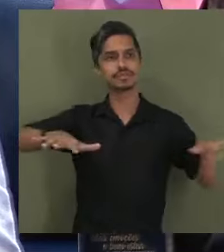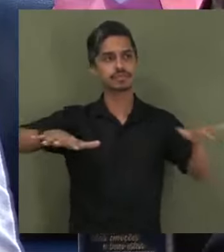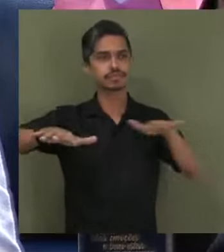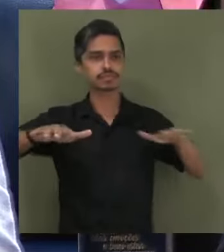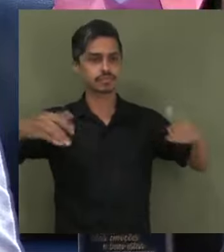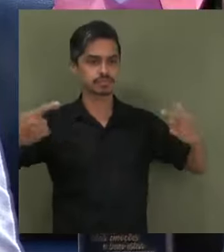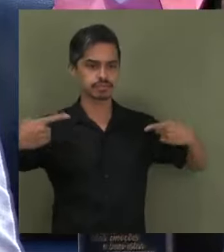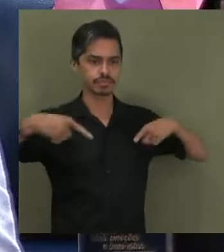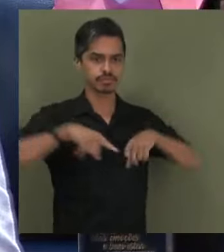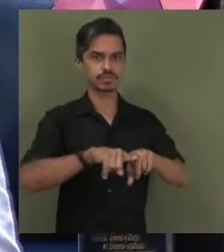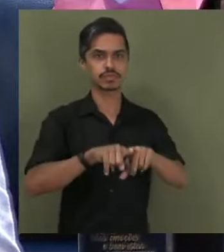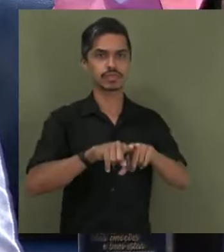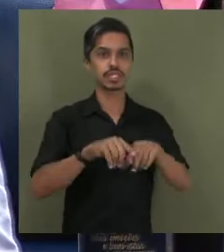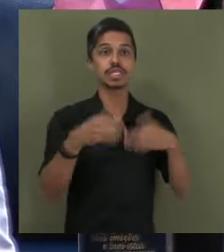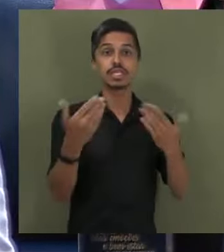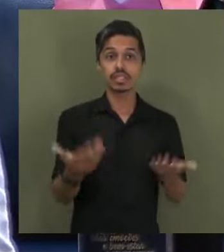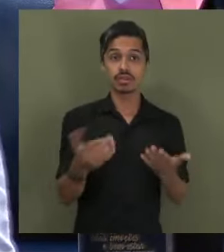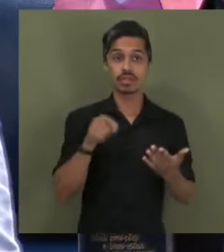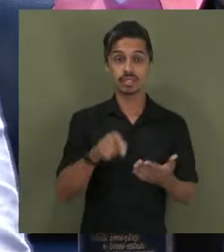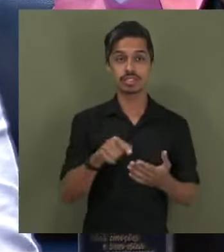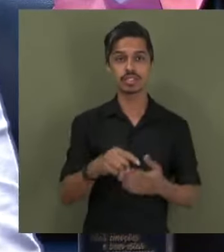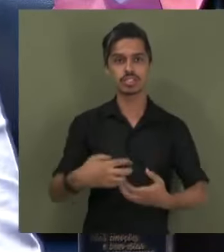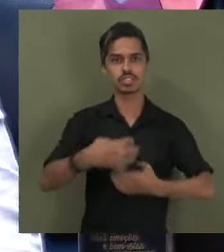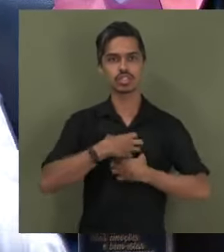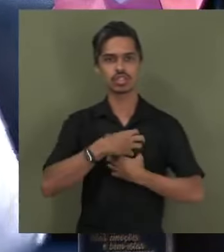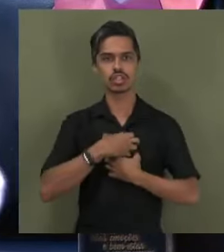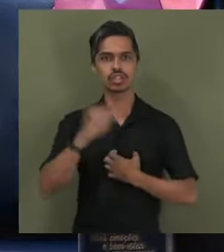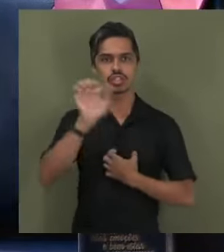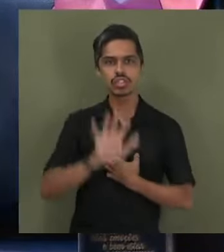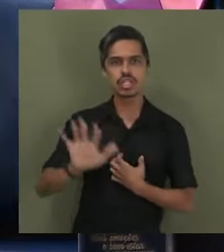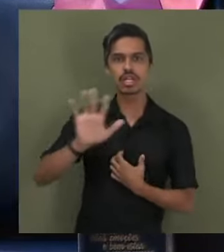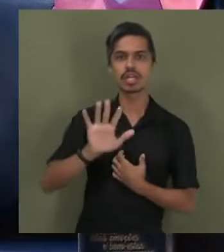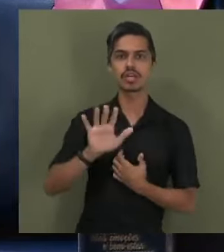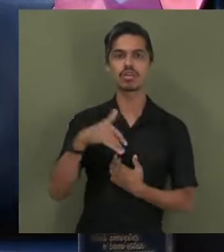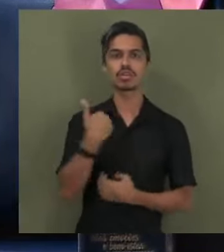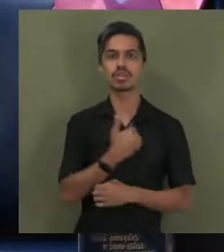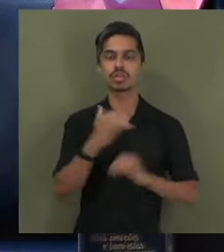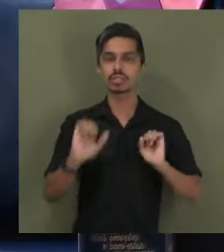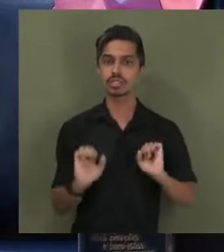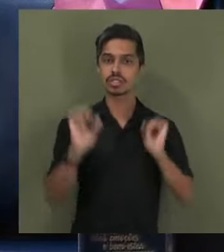essa construção coletiva que ora celebramos